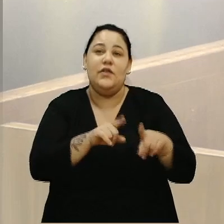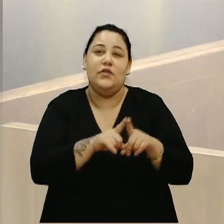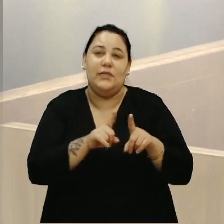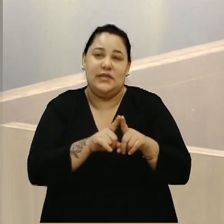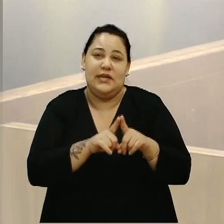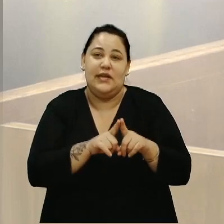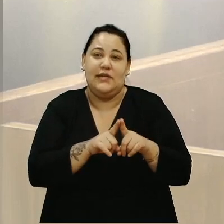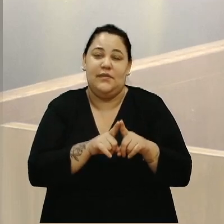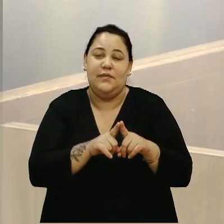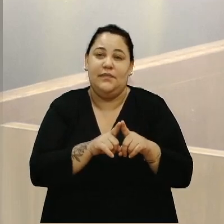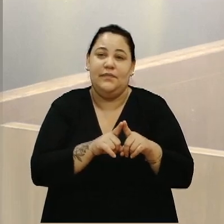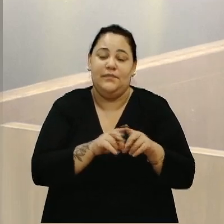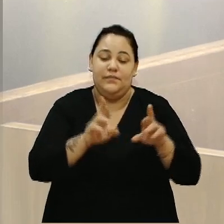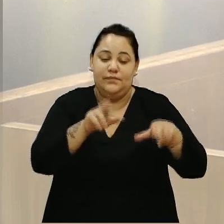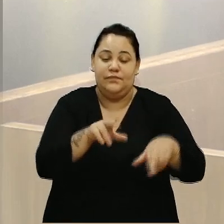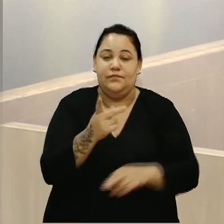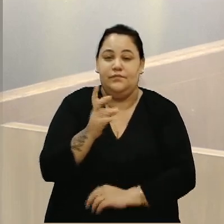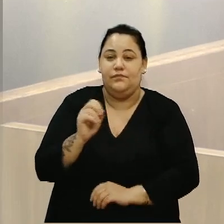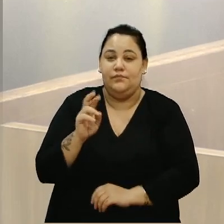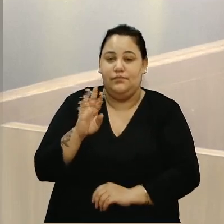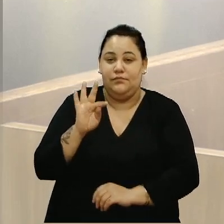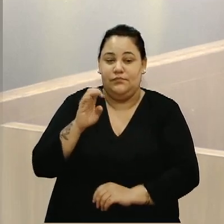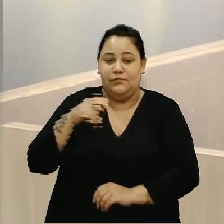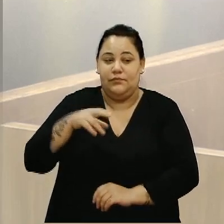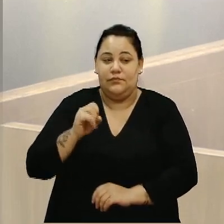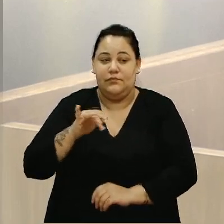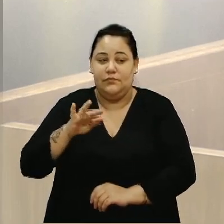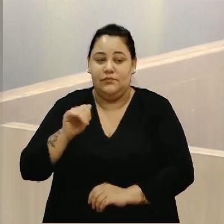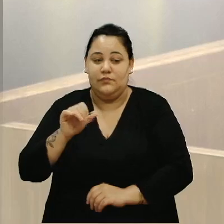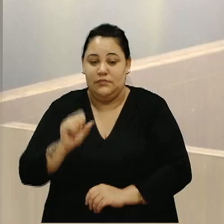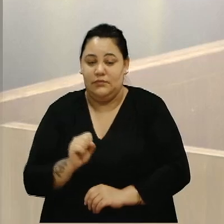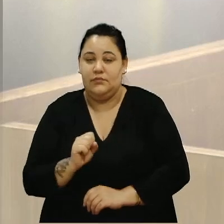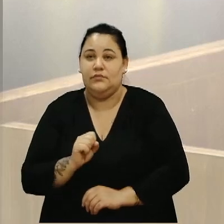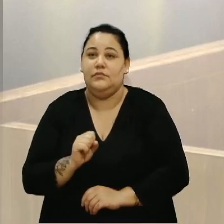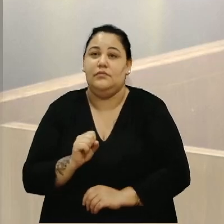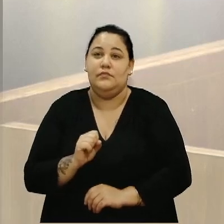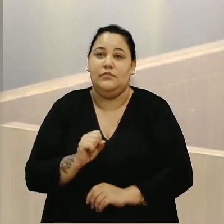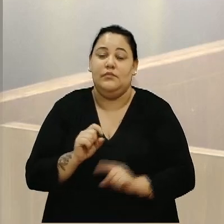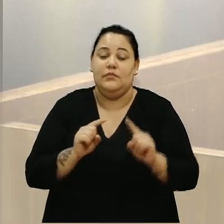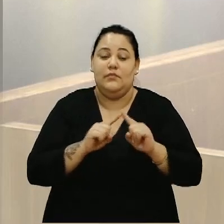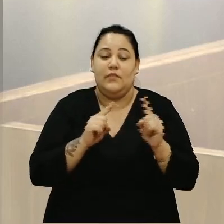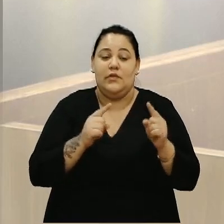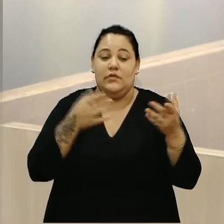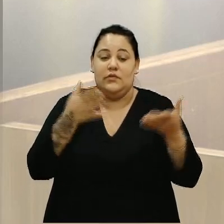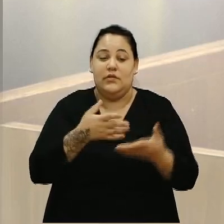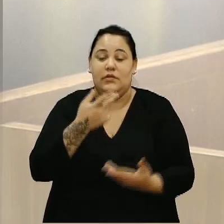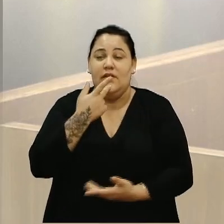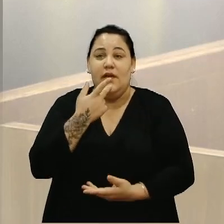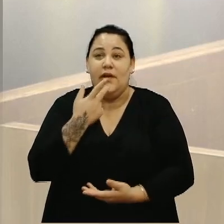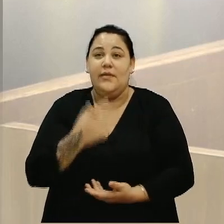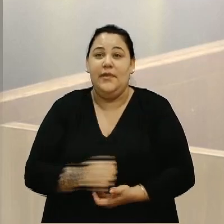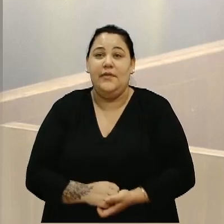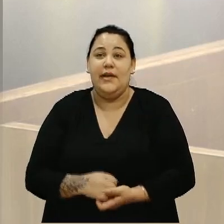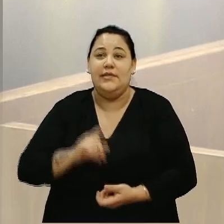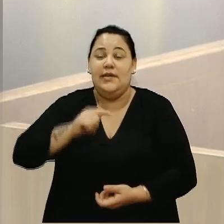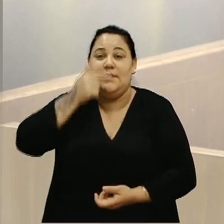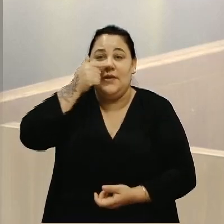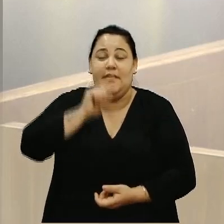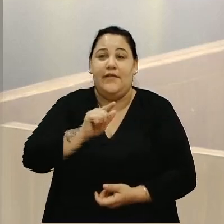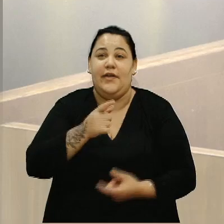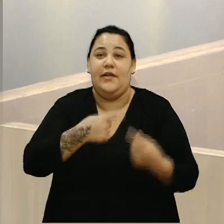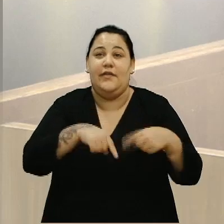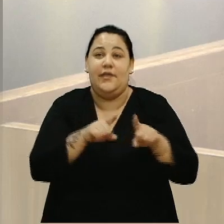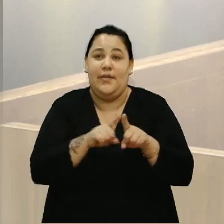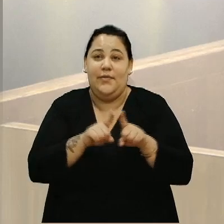das Hortênsias. Mas eu quero salientar que esta luta, esta conquista que nós